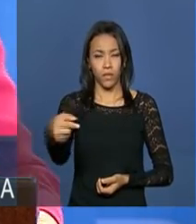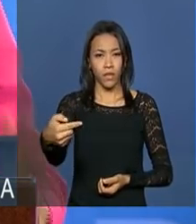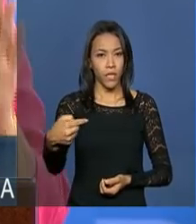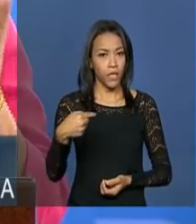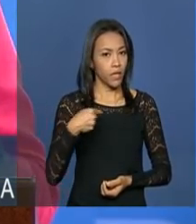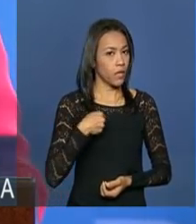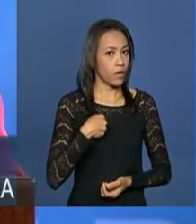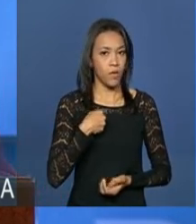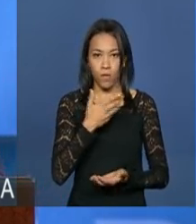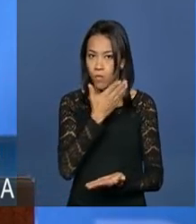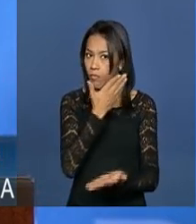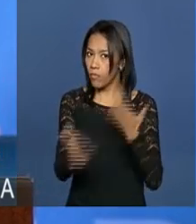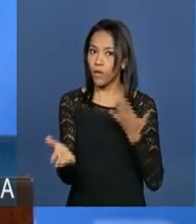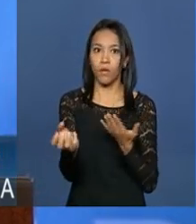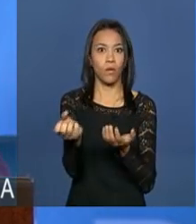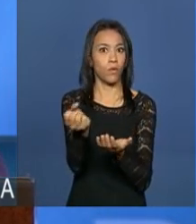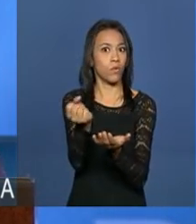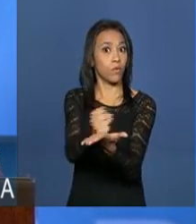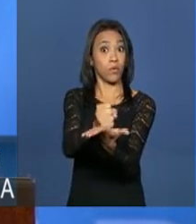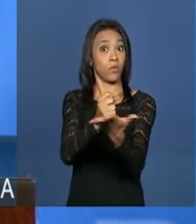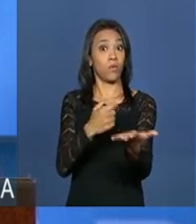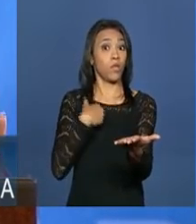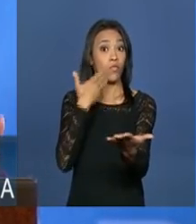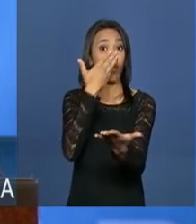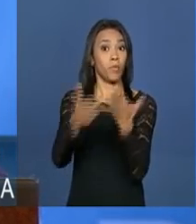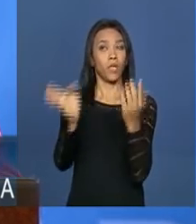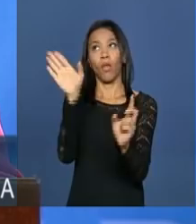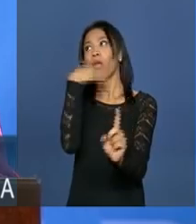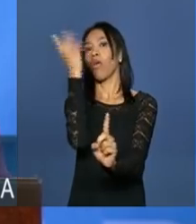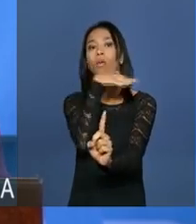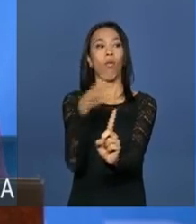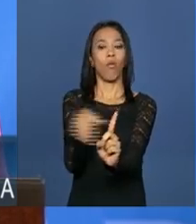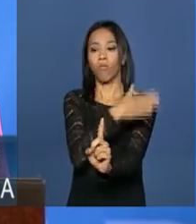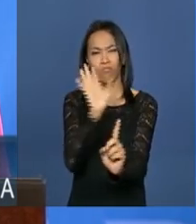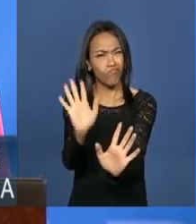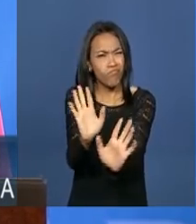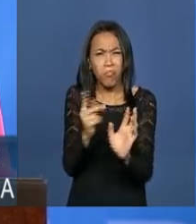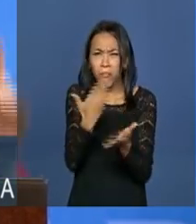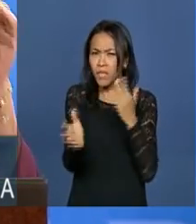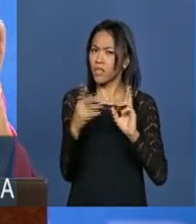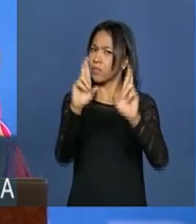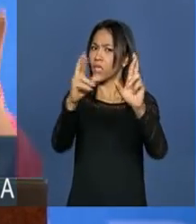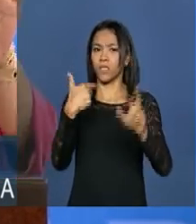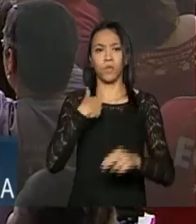eu não perco o controle, não perco o eixo, não perco a esperança.